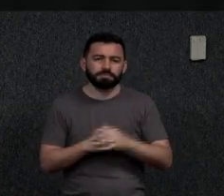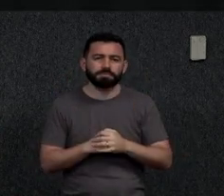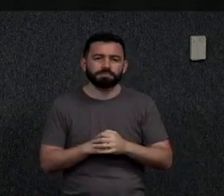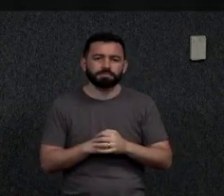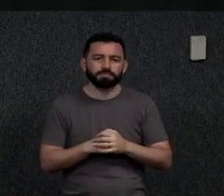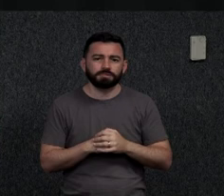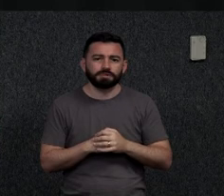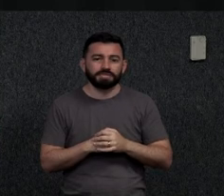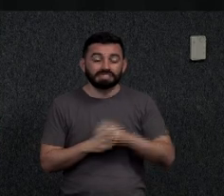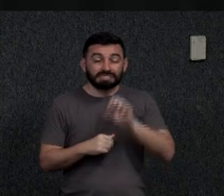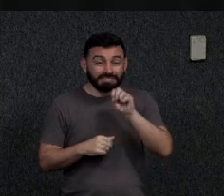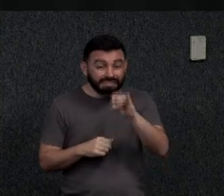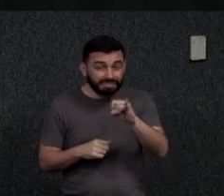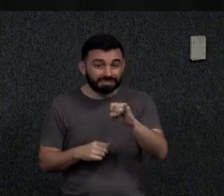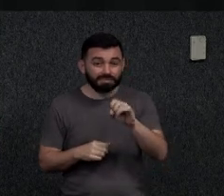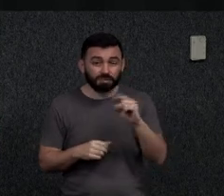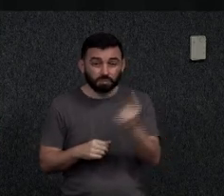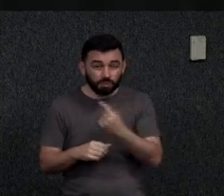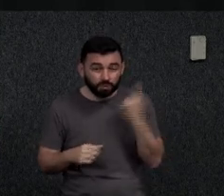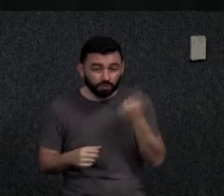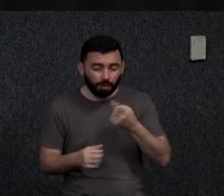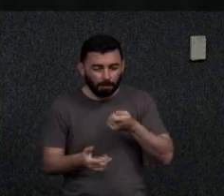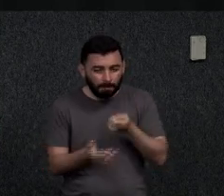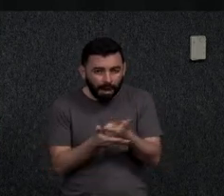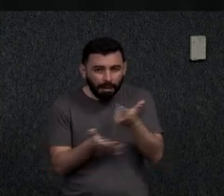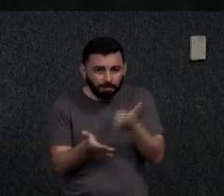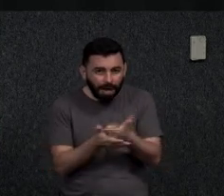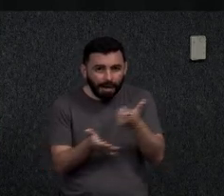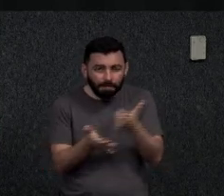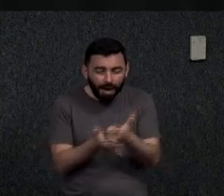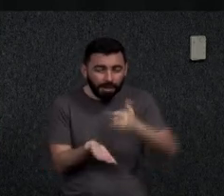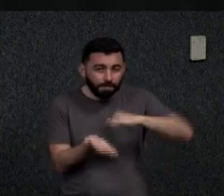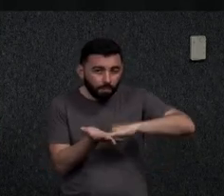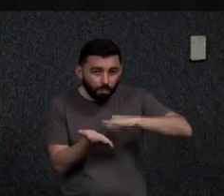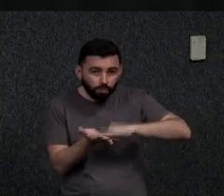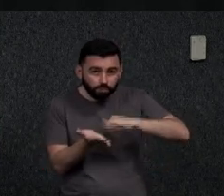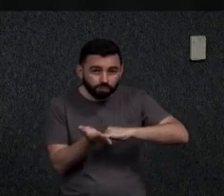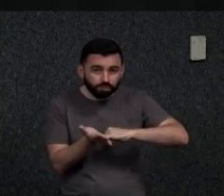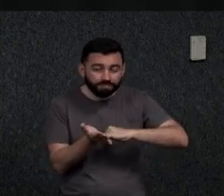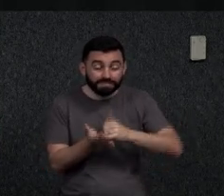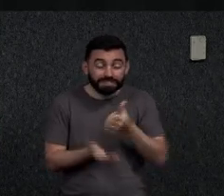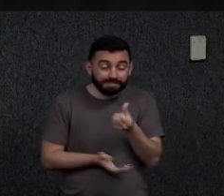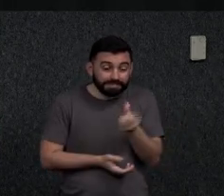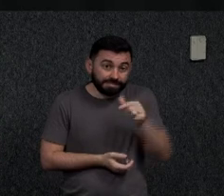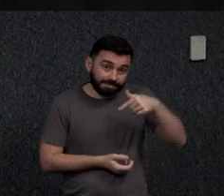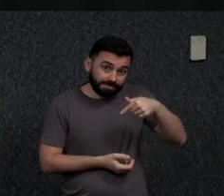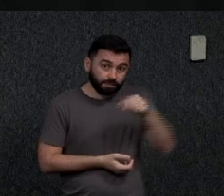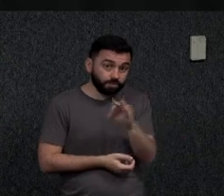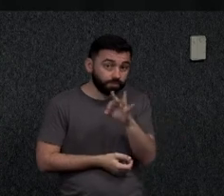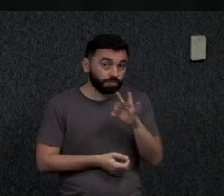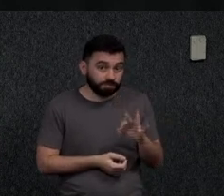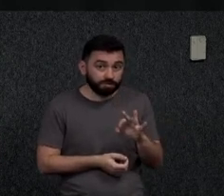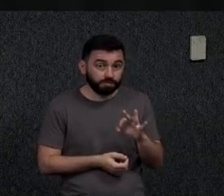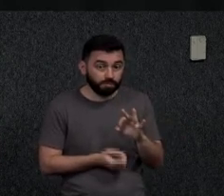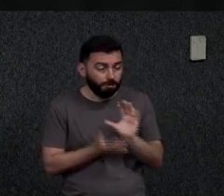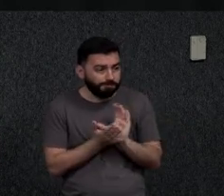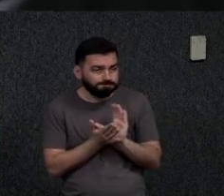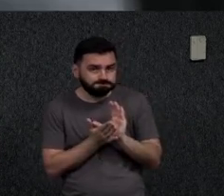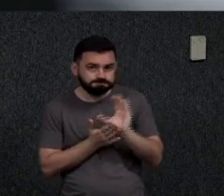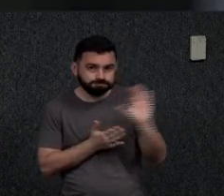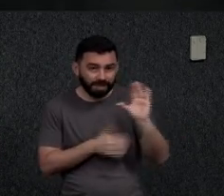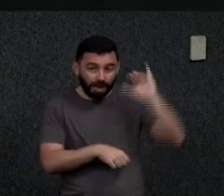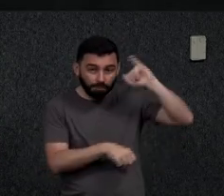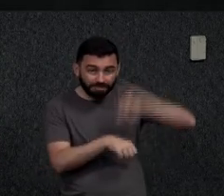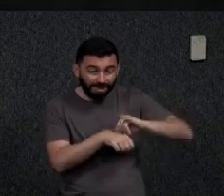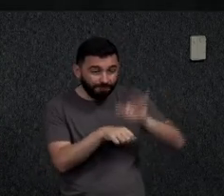nós vivemos, aonde nós temos os problemas e aonde eles precisam ser de fato resolvidos. É aqui,